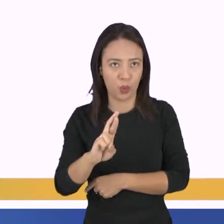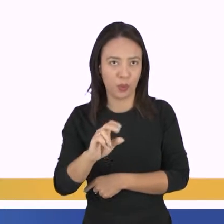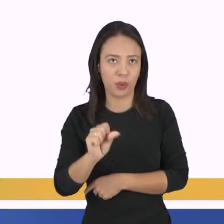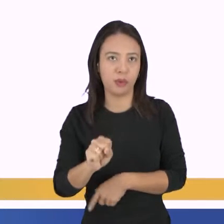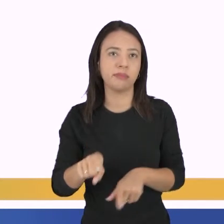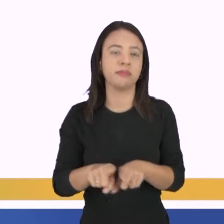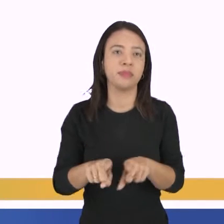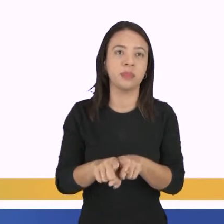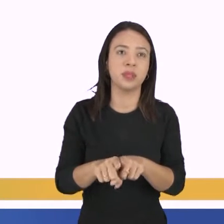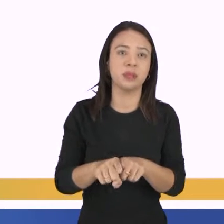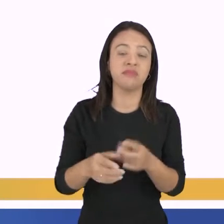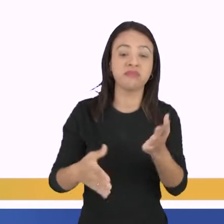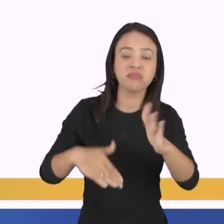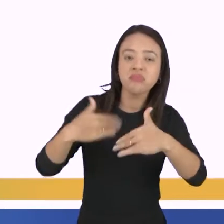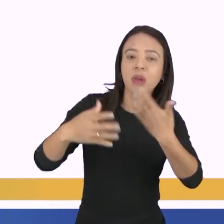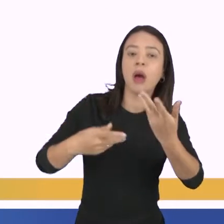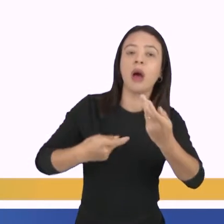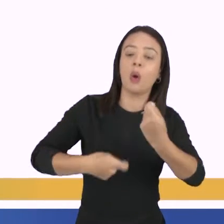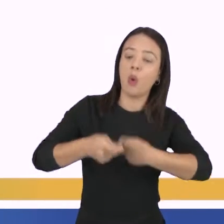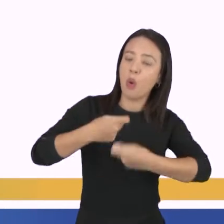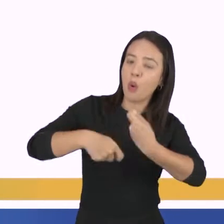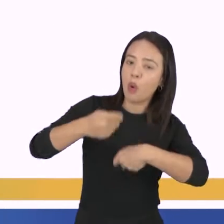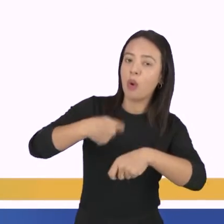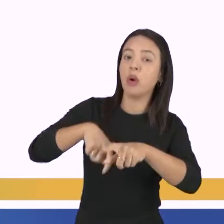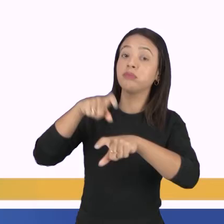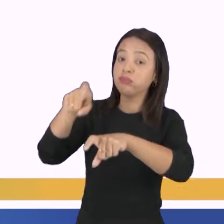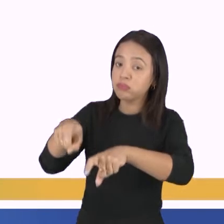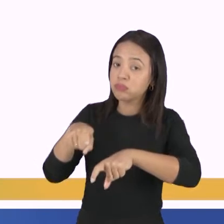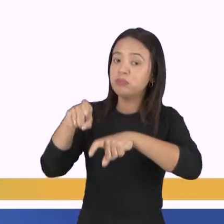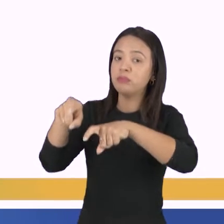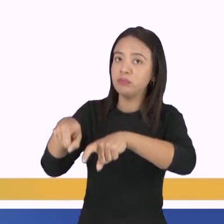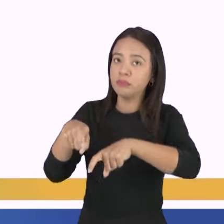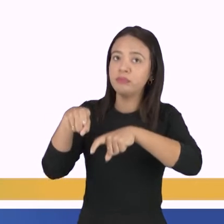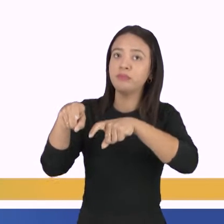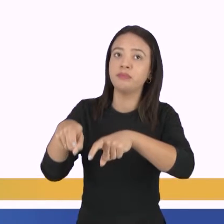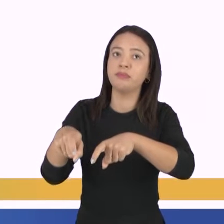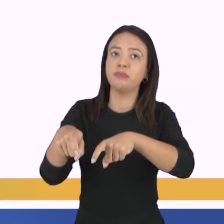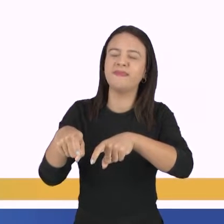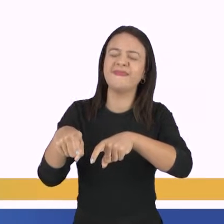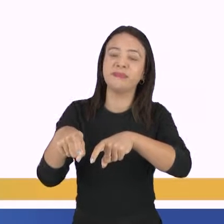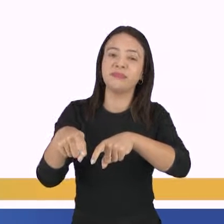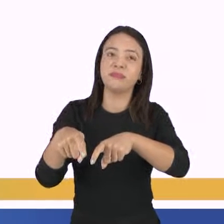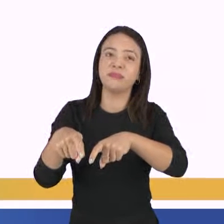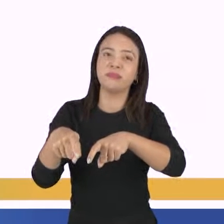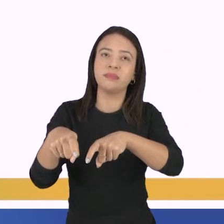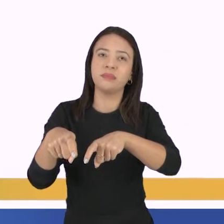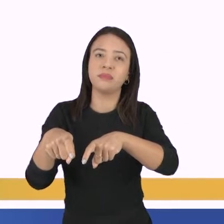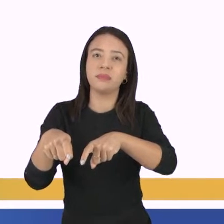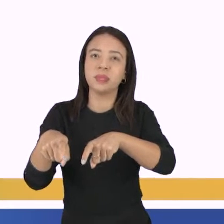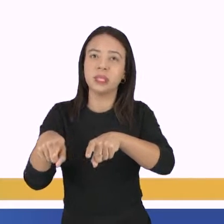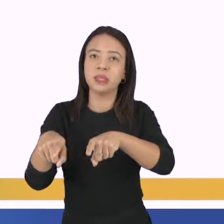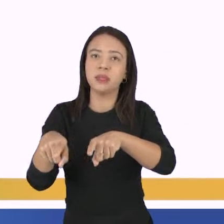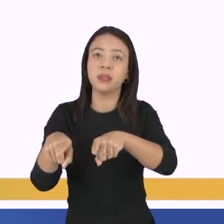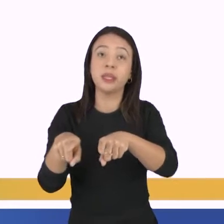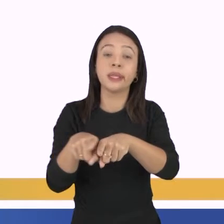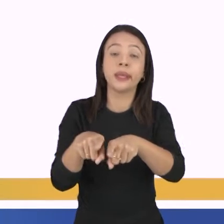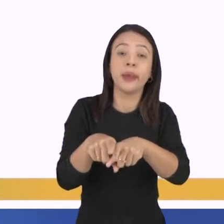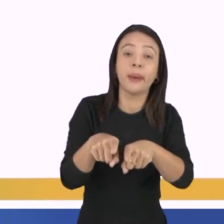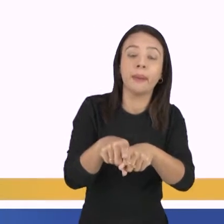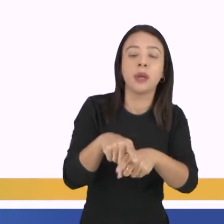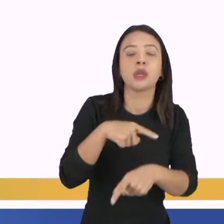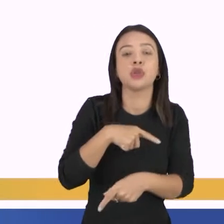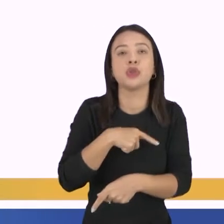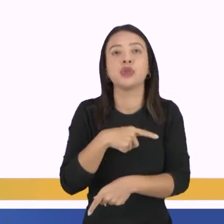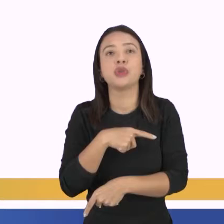Desenvolveram uma economia agrícola extrativista, certo? A irrigação, a queda livre, abastecendo a região por